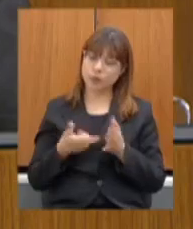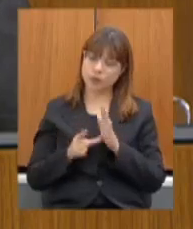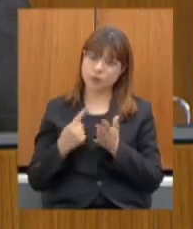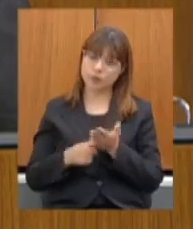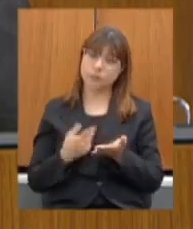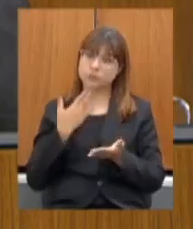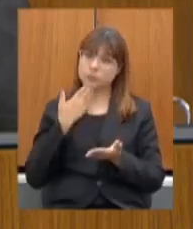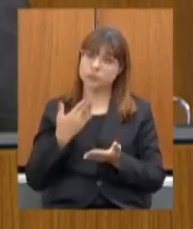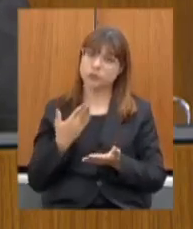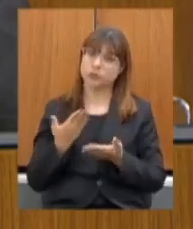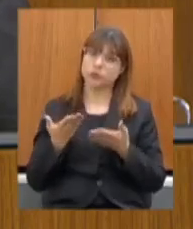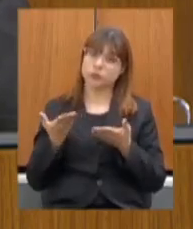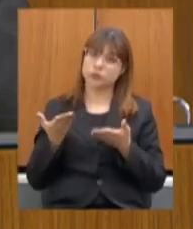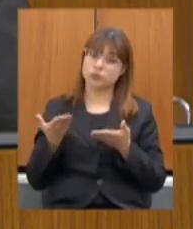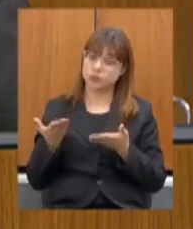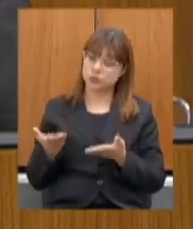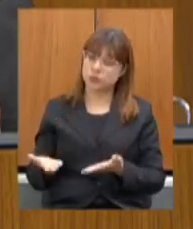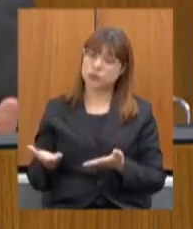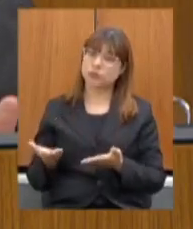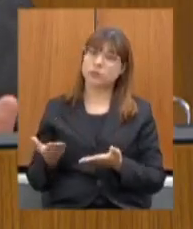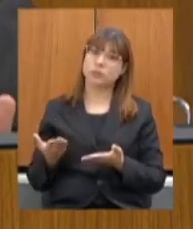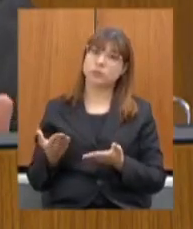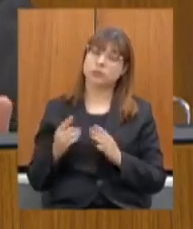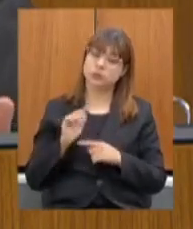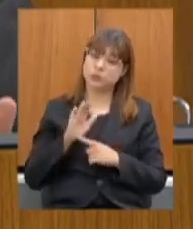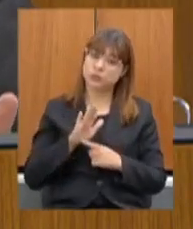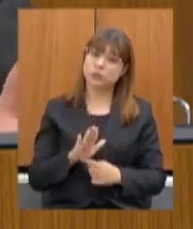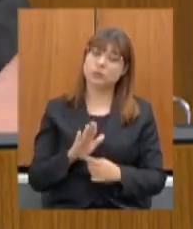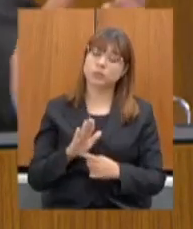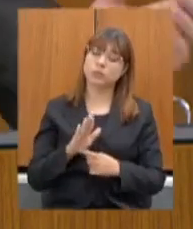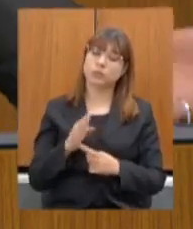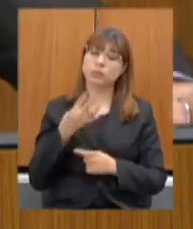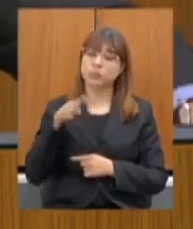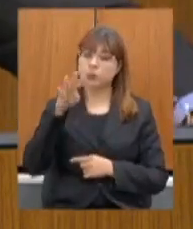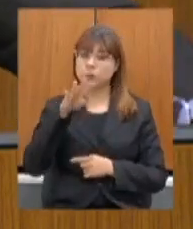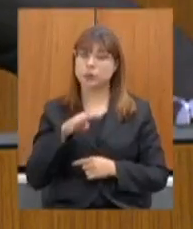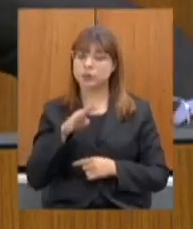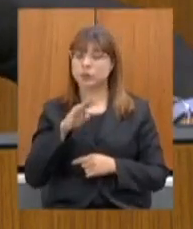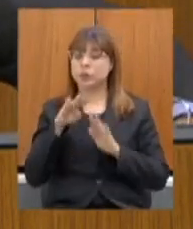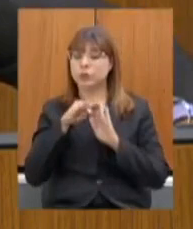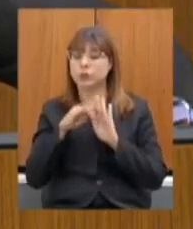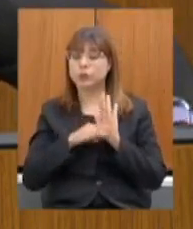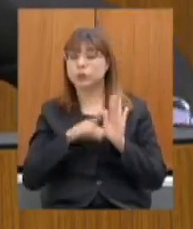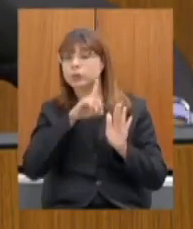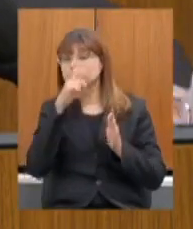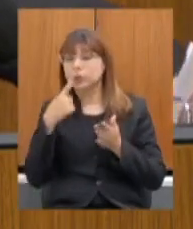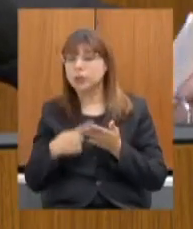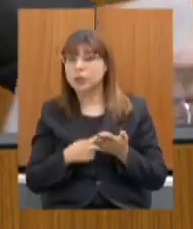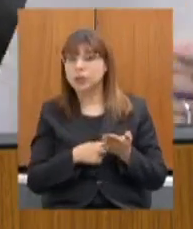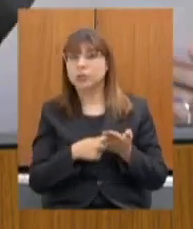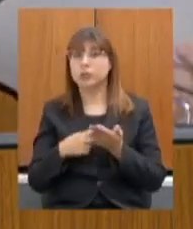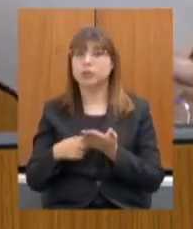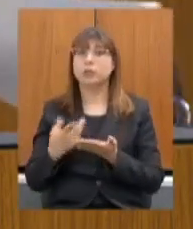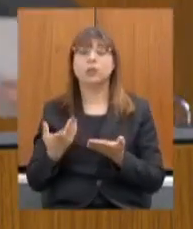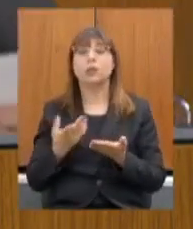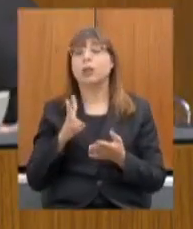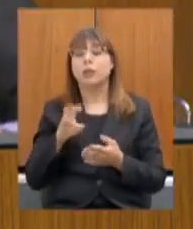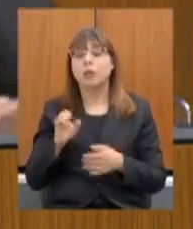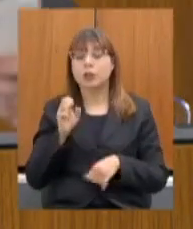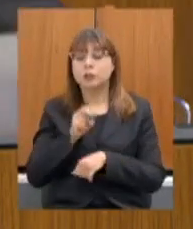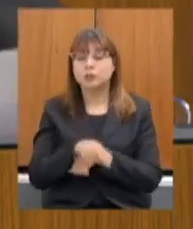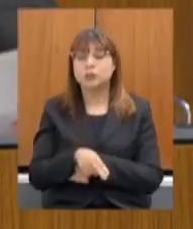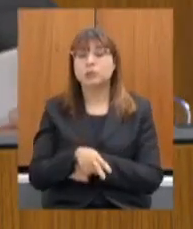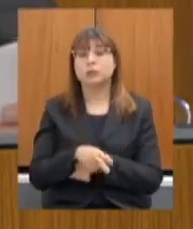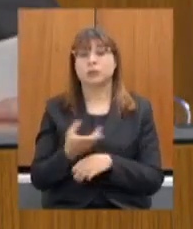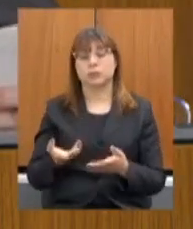Exª pudesse nos apresentar aqui o cronograma dessa questão que diz respeito aos excedentes dos concursos que